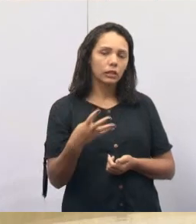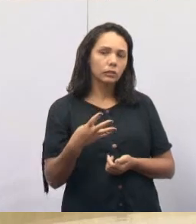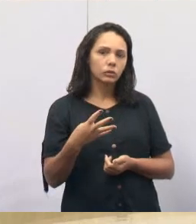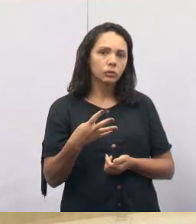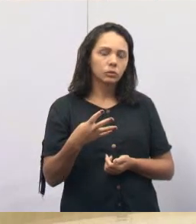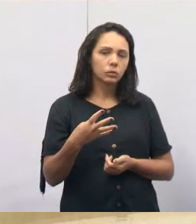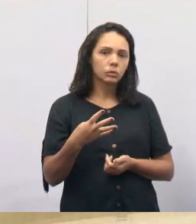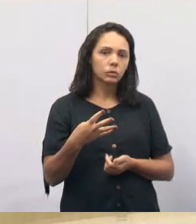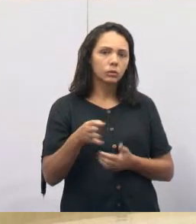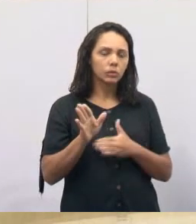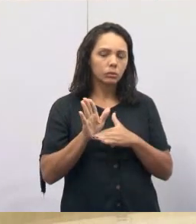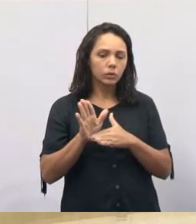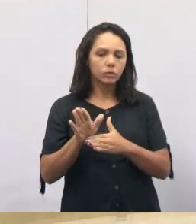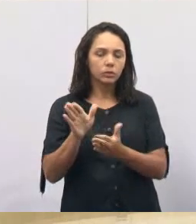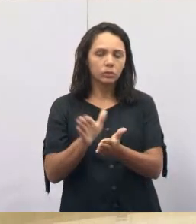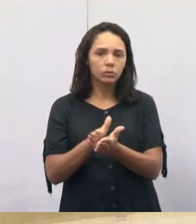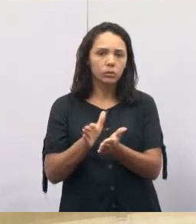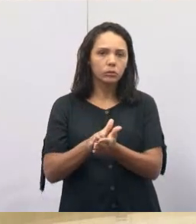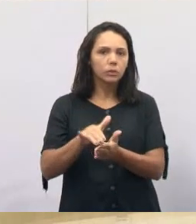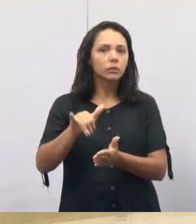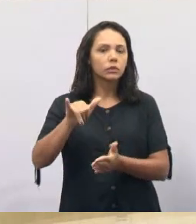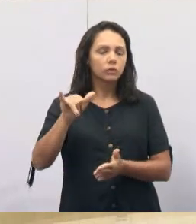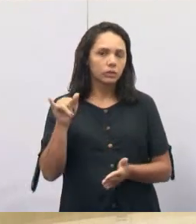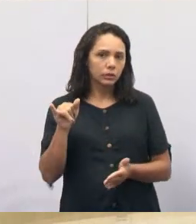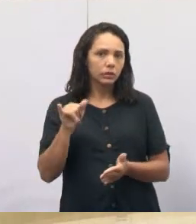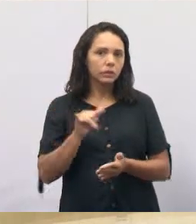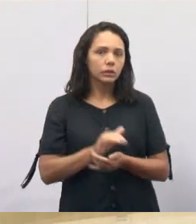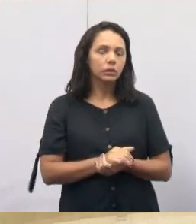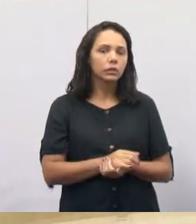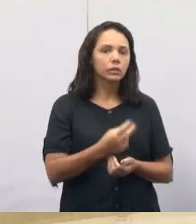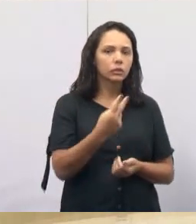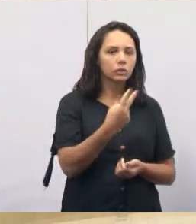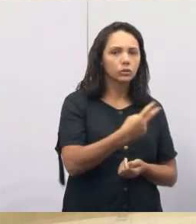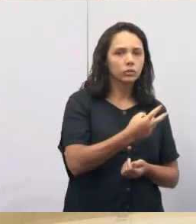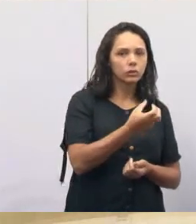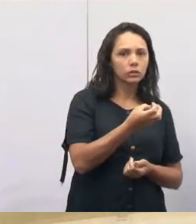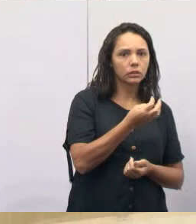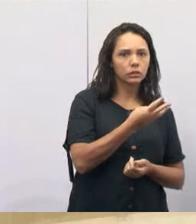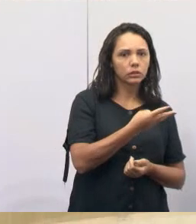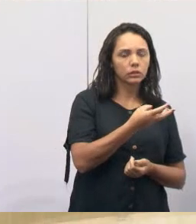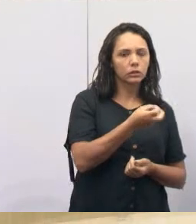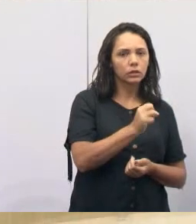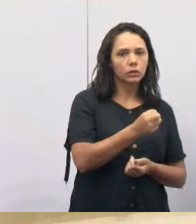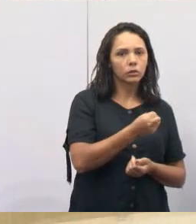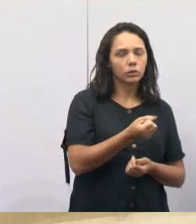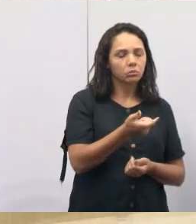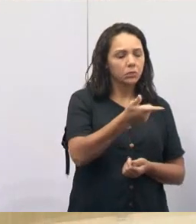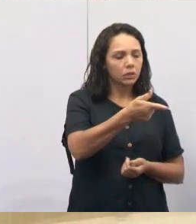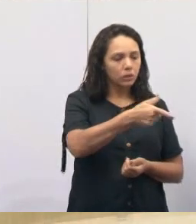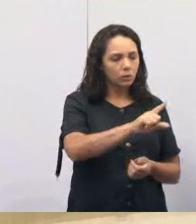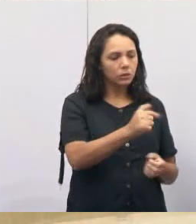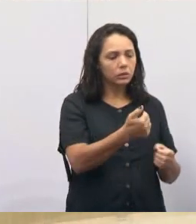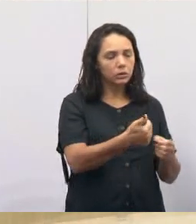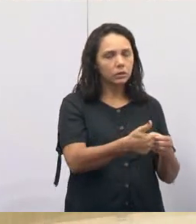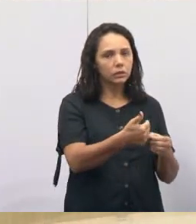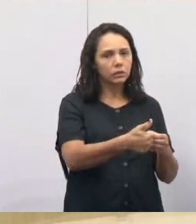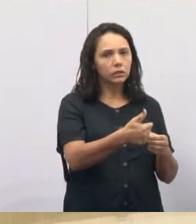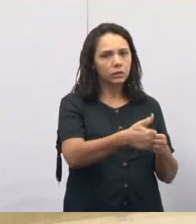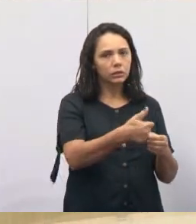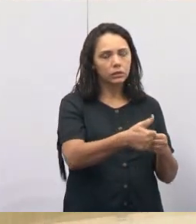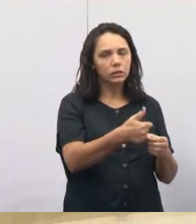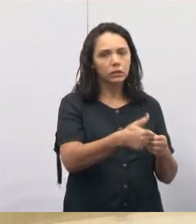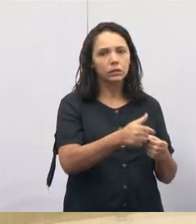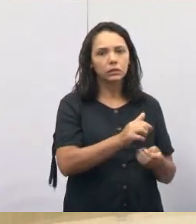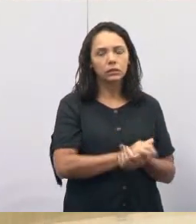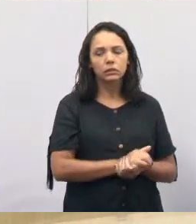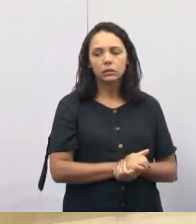354 são para a população de Jacareí, cidade de Jacareí, 238 para outras cidades reguladas pelo sistema